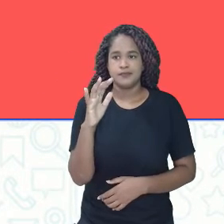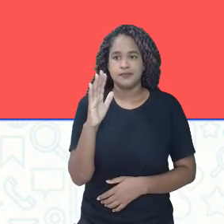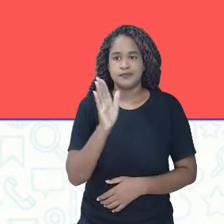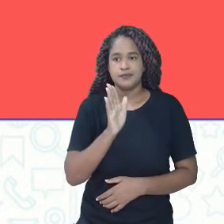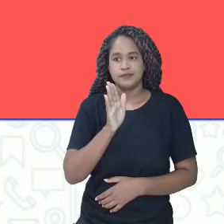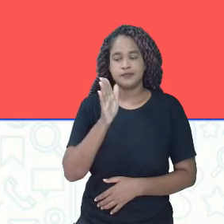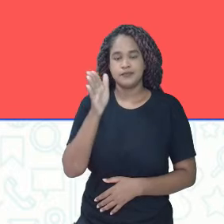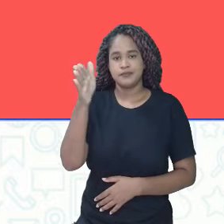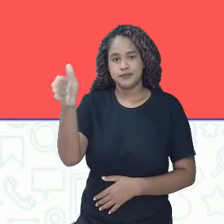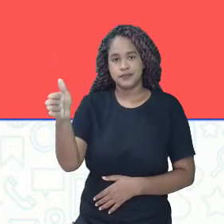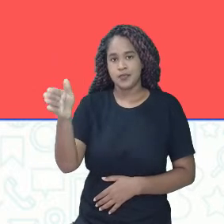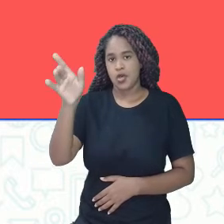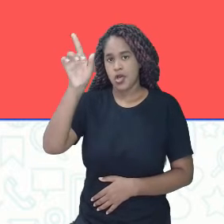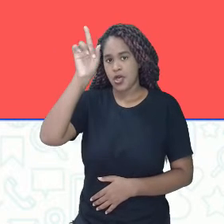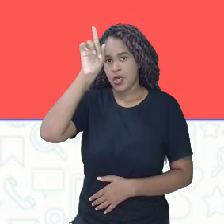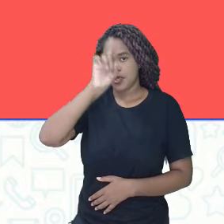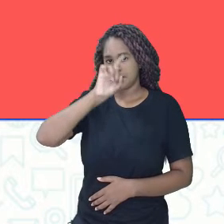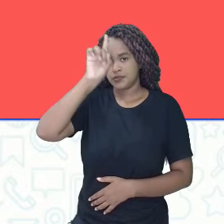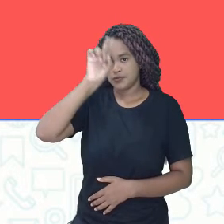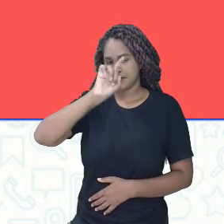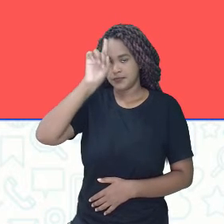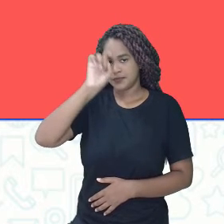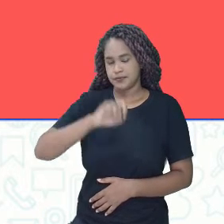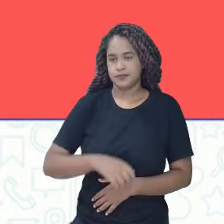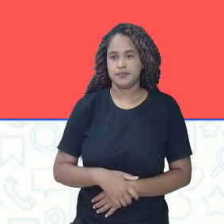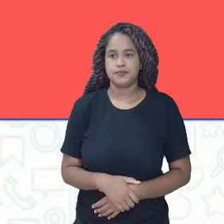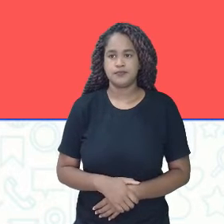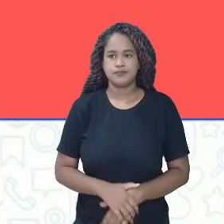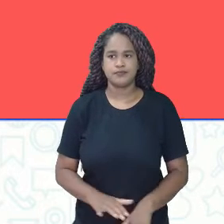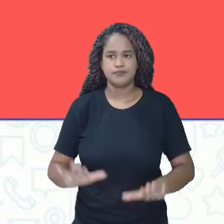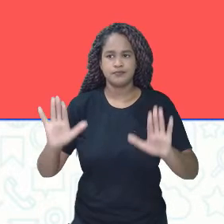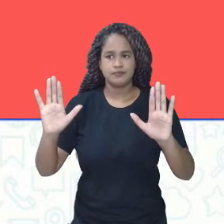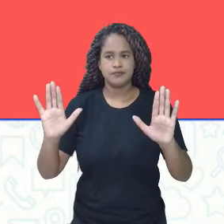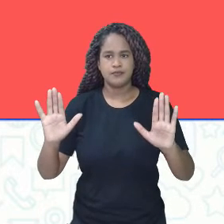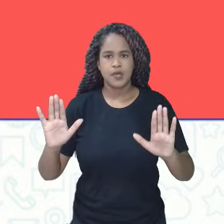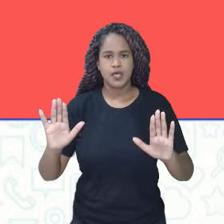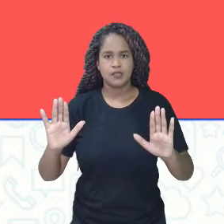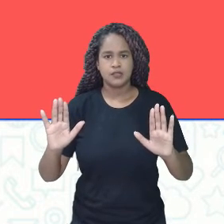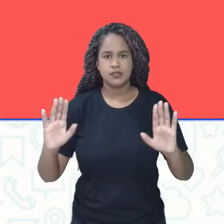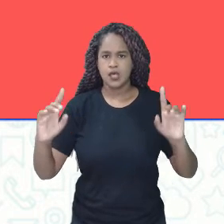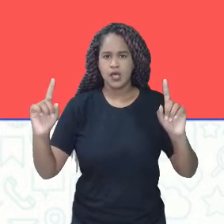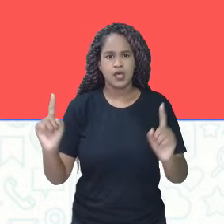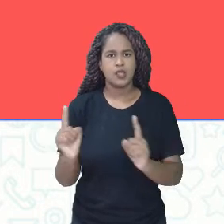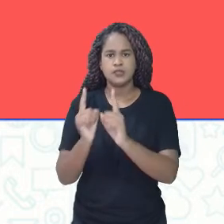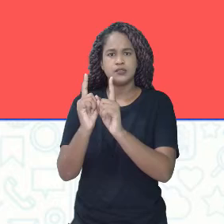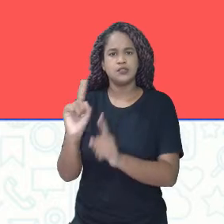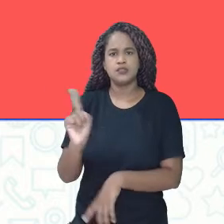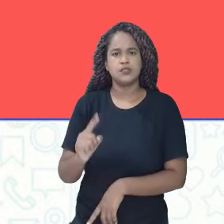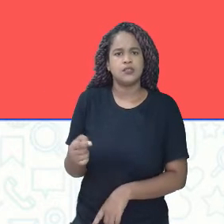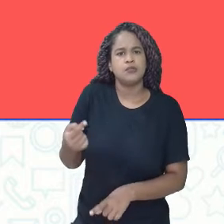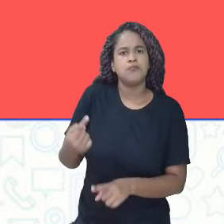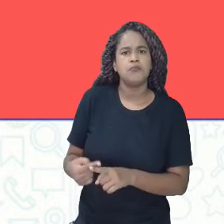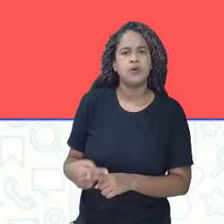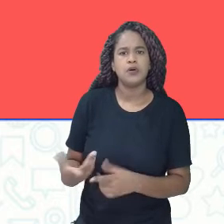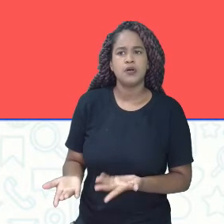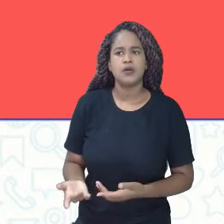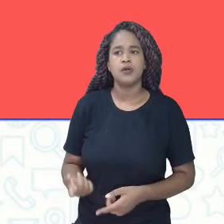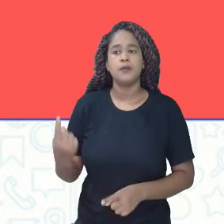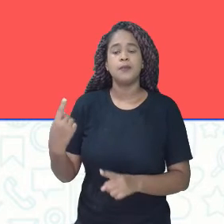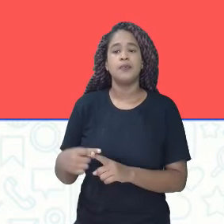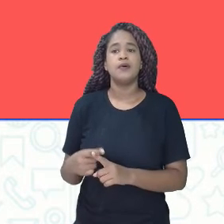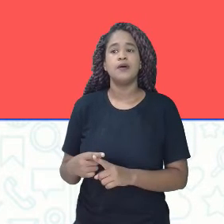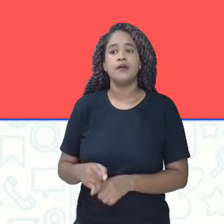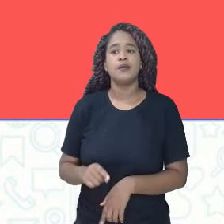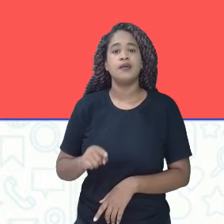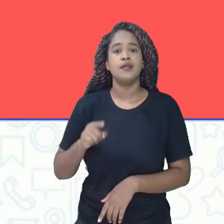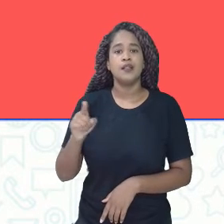é engraçado. A plantinha foi ao hospital, mas não foi atendida. Por quê? Porque lá só tinha médico